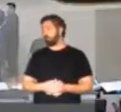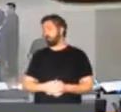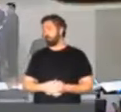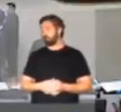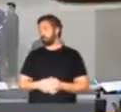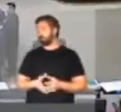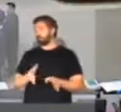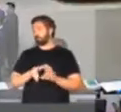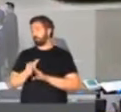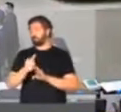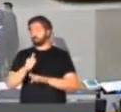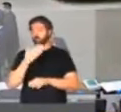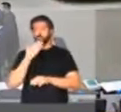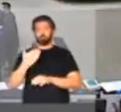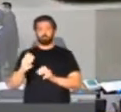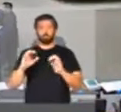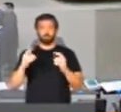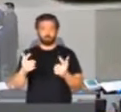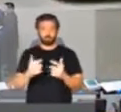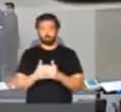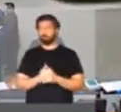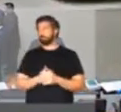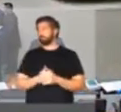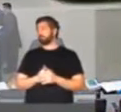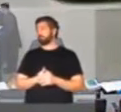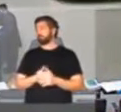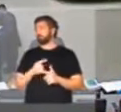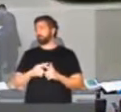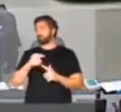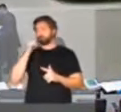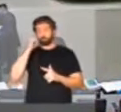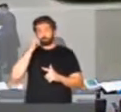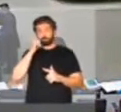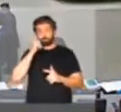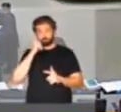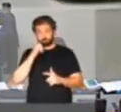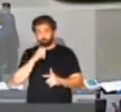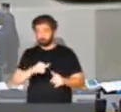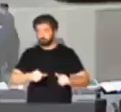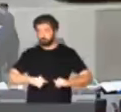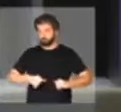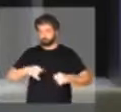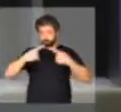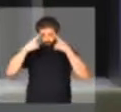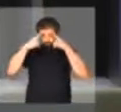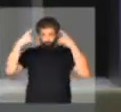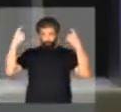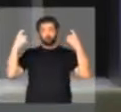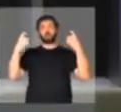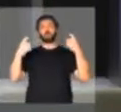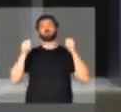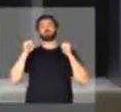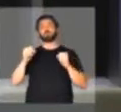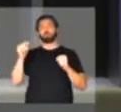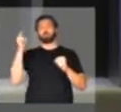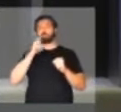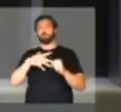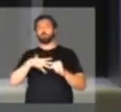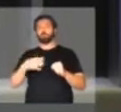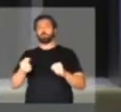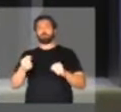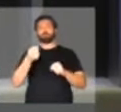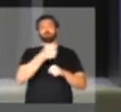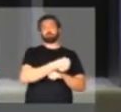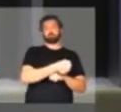quero encaminhar favorável, é claro, para que mulheres que foram vítimas de violência possam colocar seus